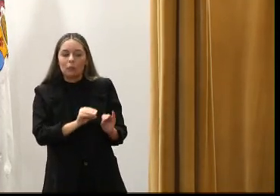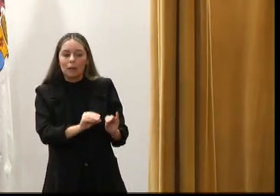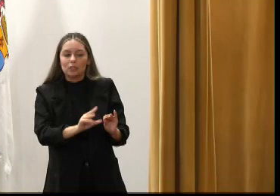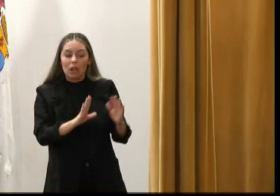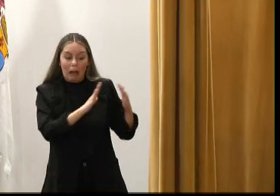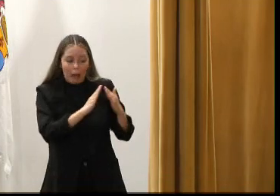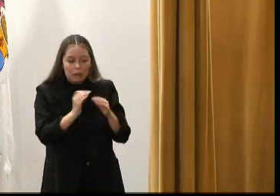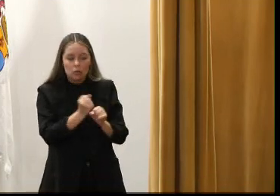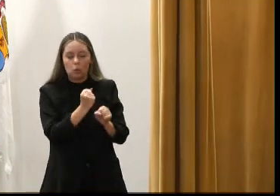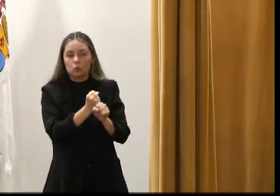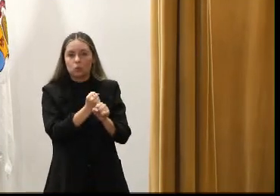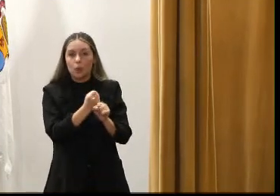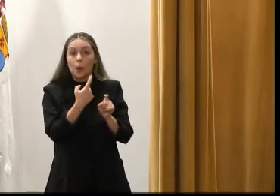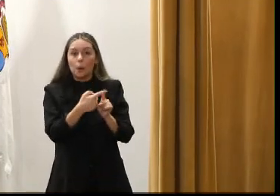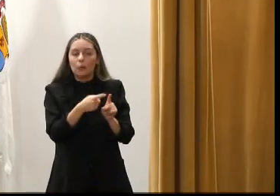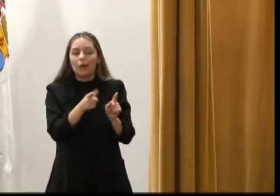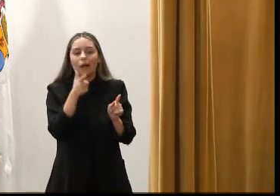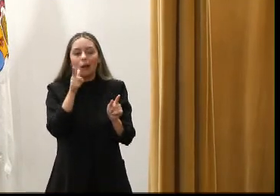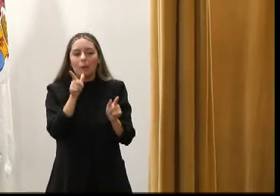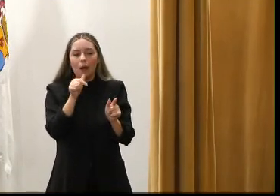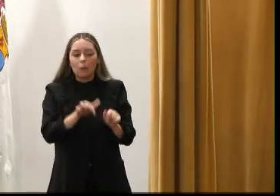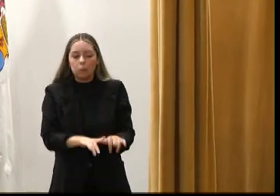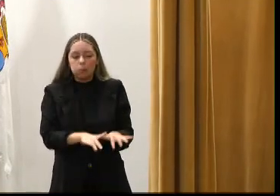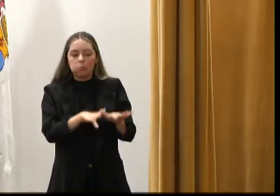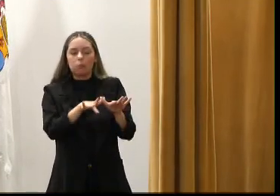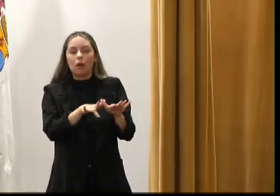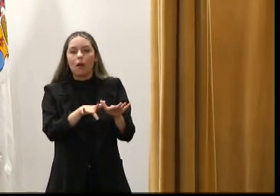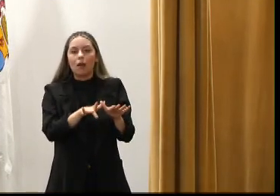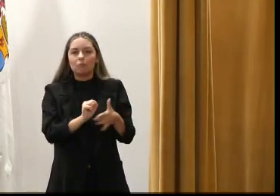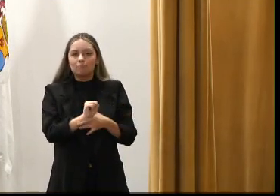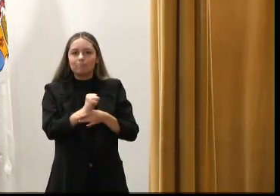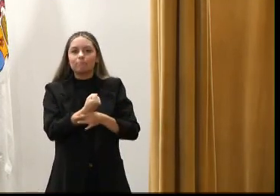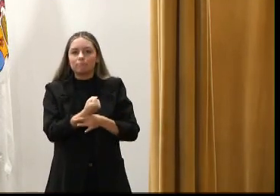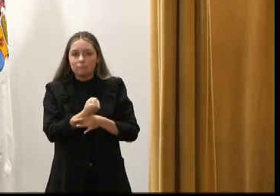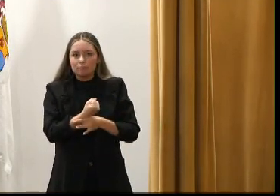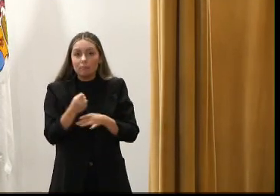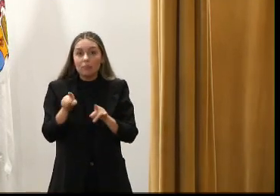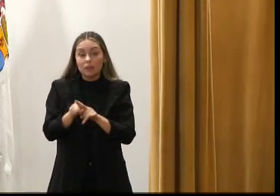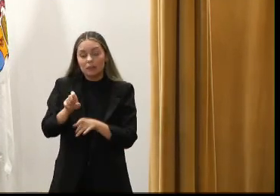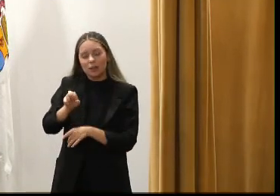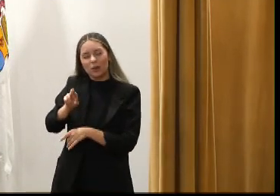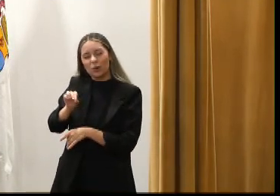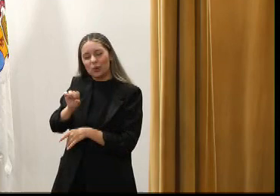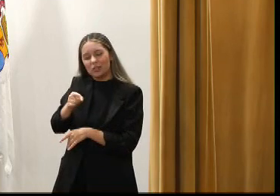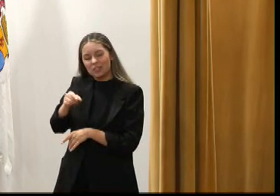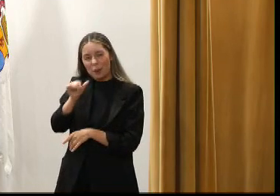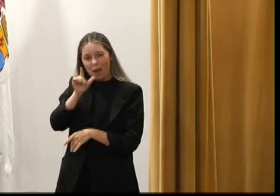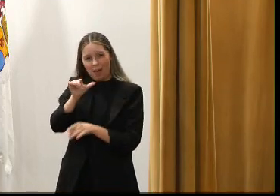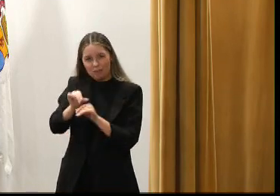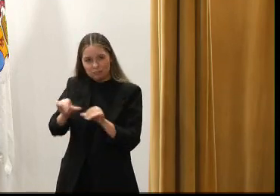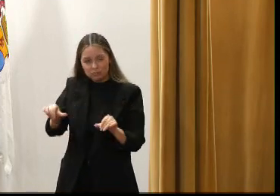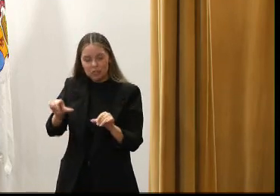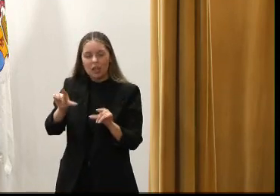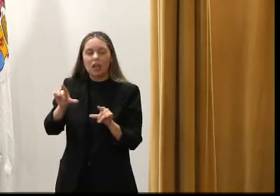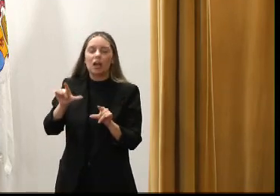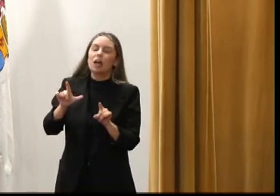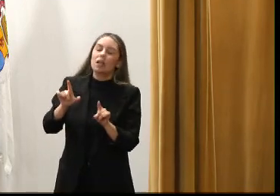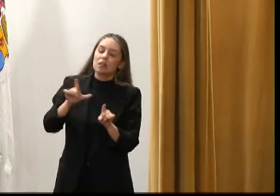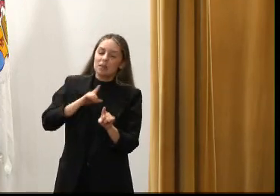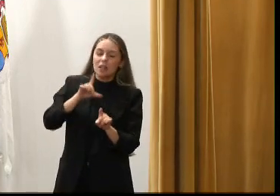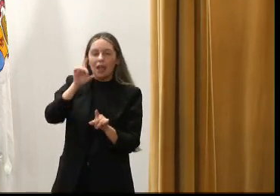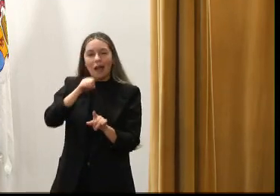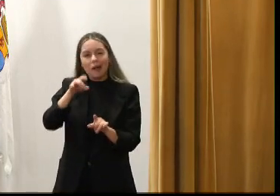porque elas vão aliviar as enchentes. A erosão e refinamento nas áreas declivosas, as comunidades nas áreas de